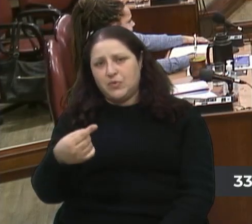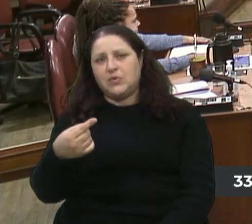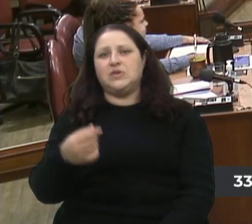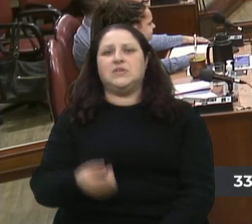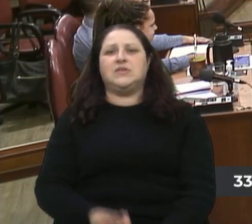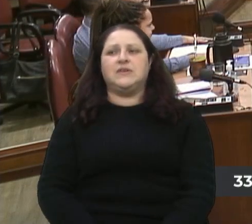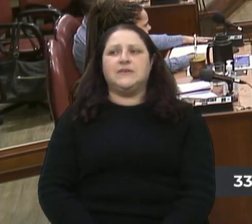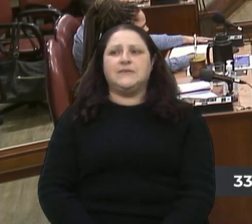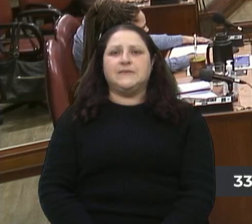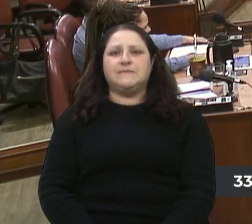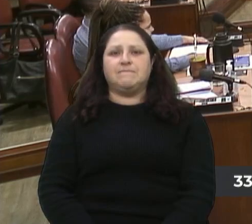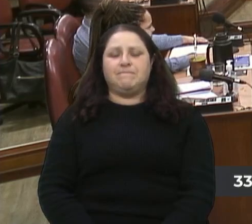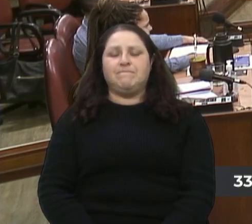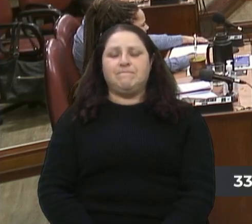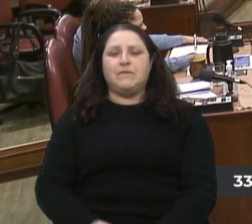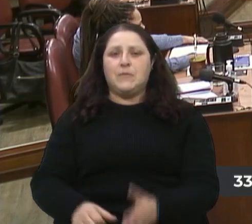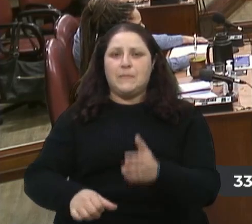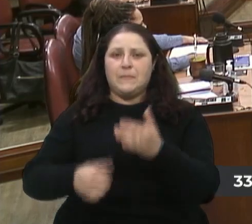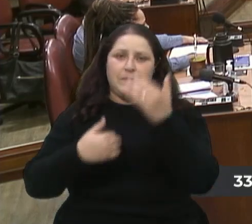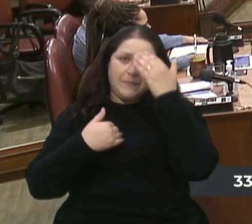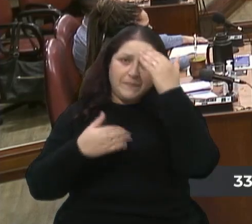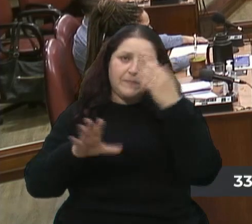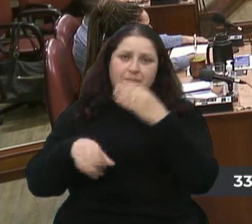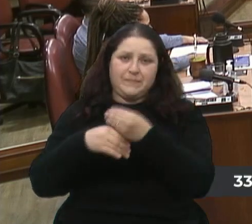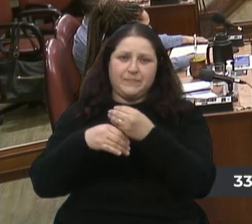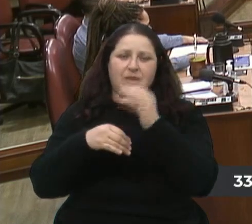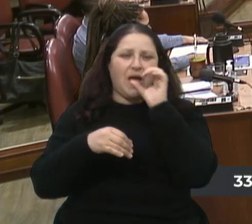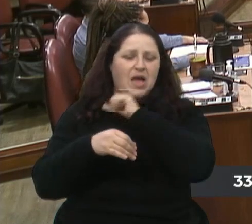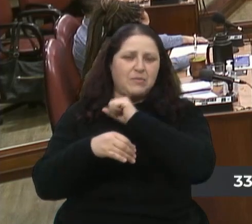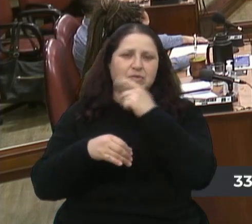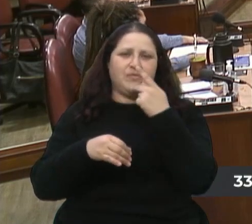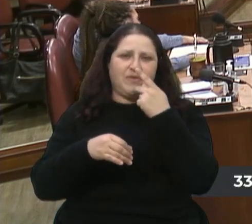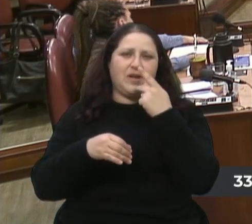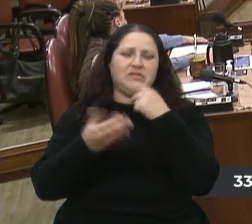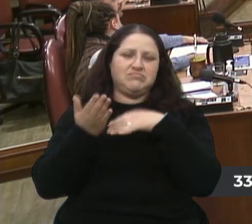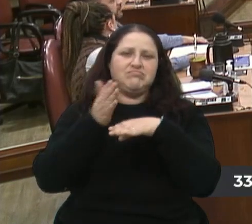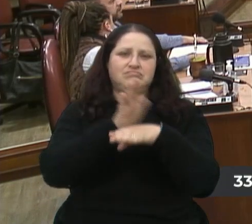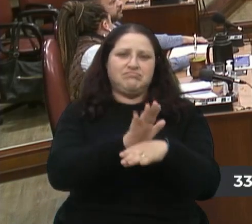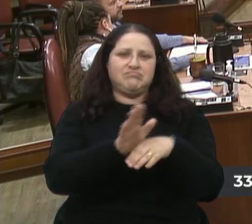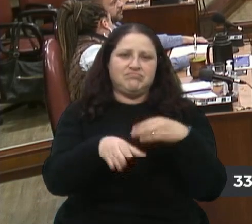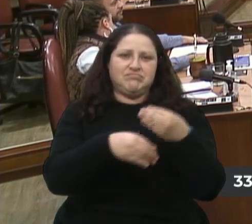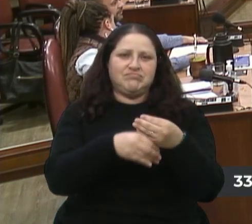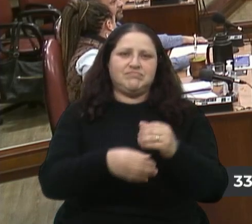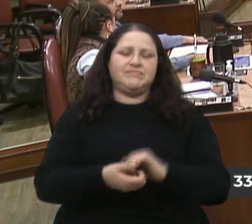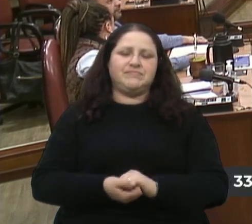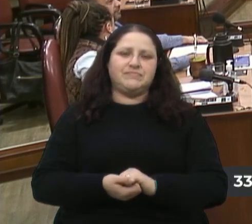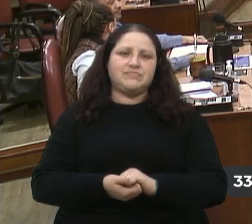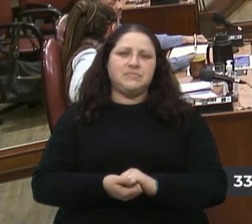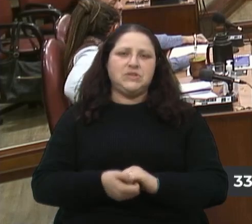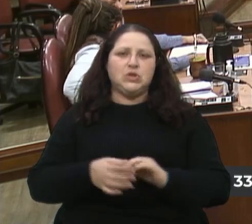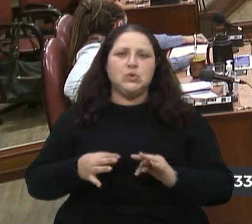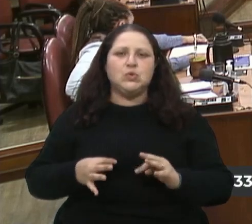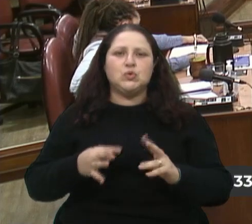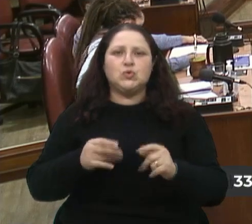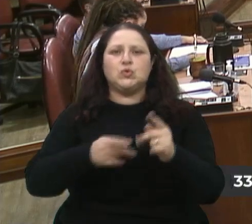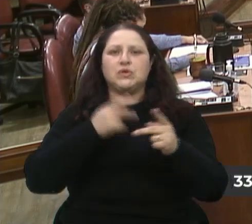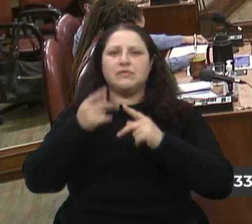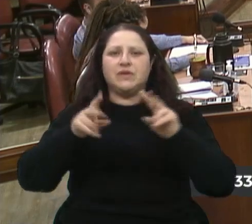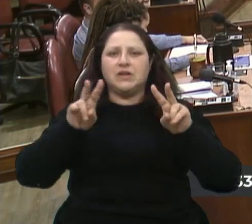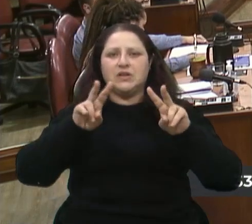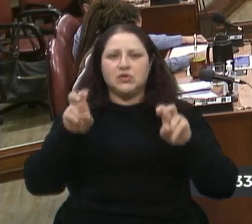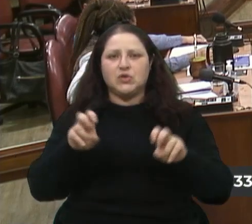Primeiro, agradecer a sua parte de uma forma bem objetiva, colaborativa. Tudo que fala no que se